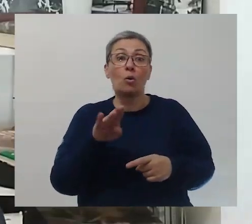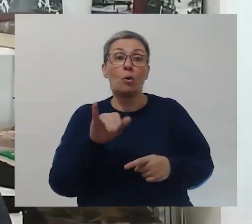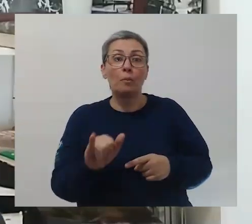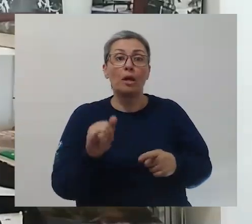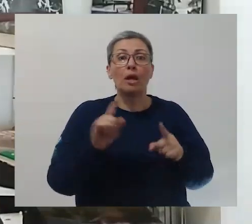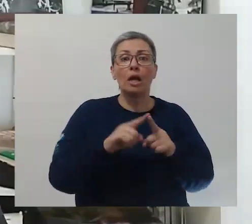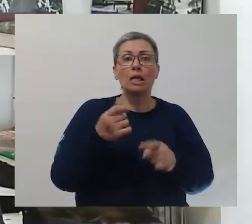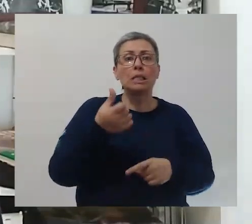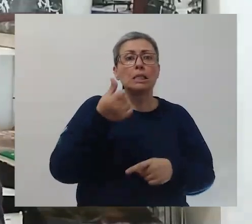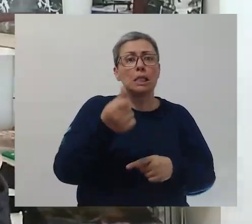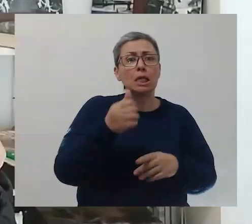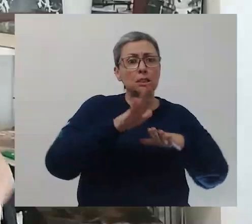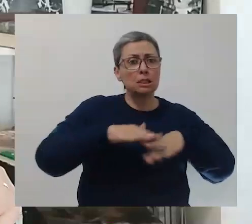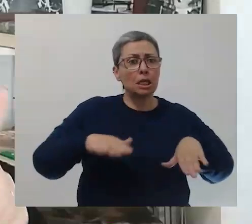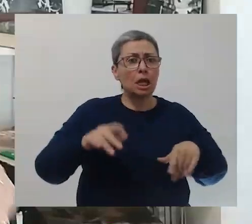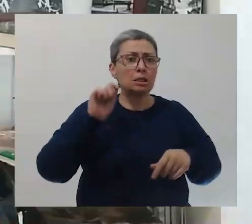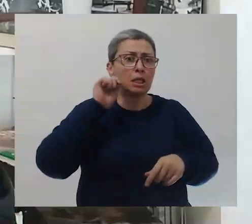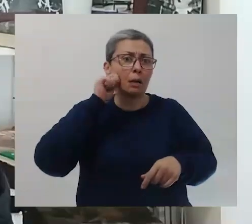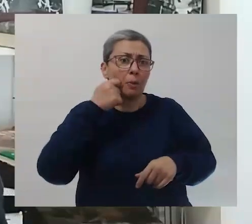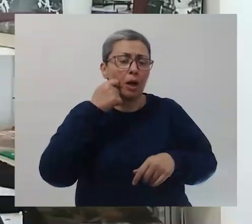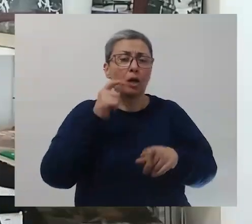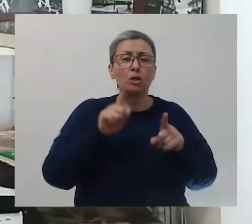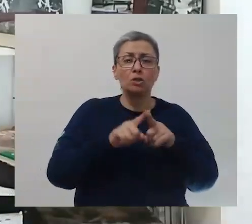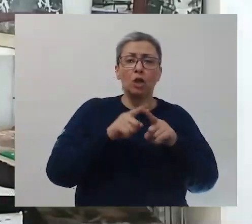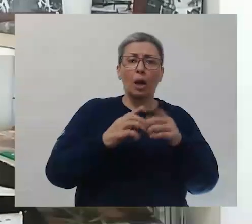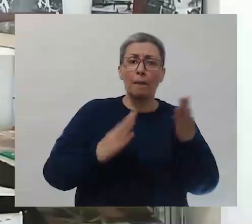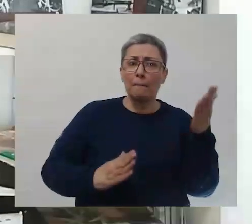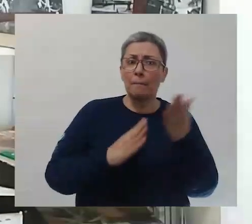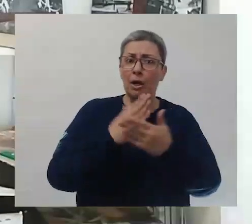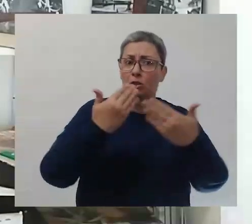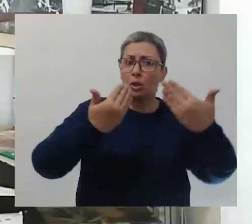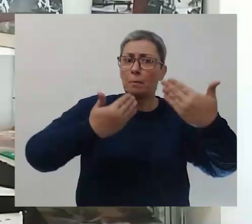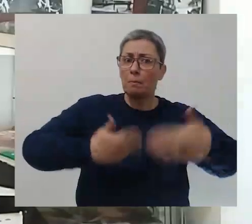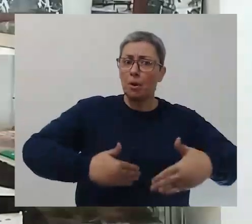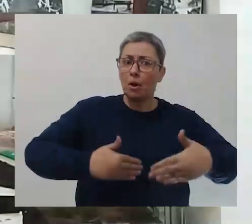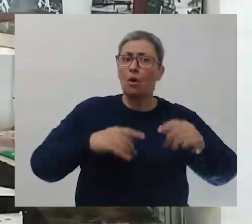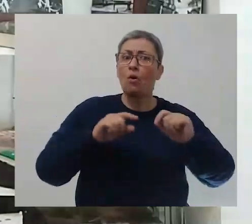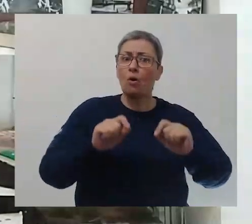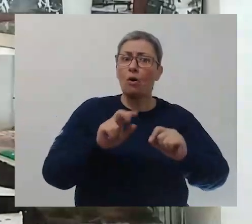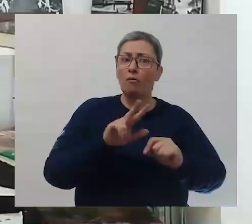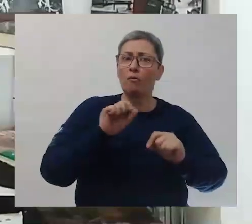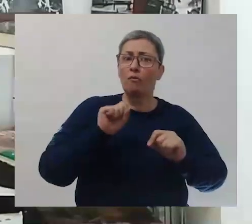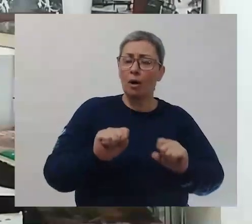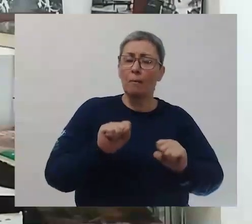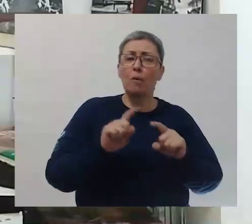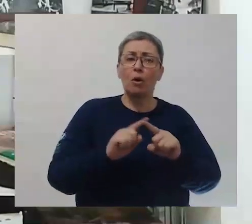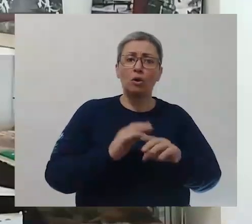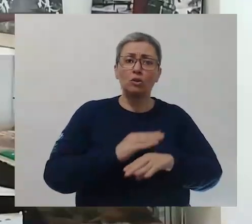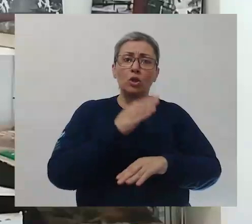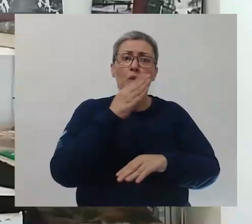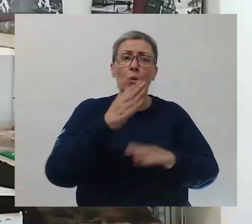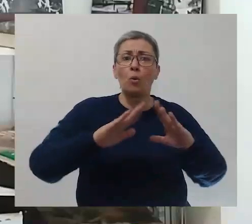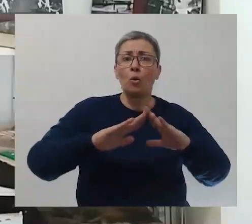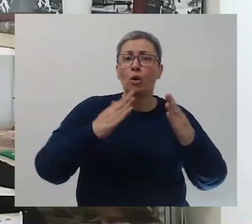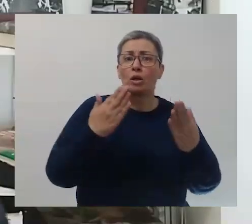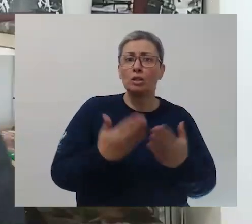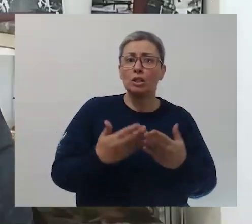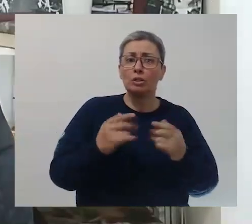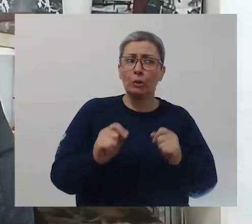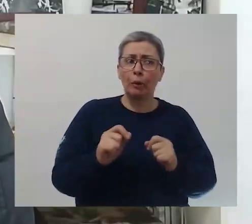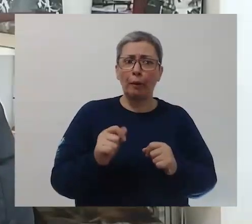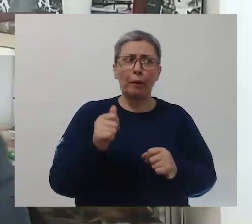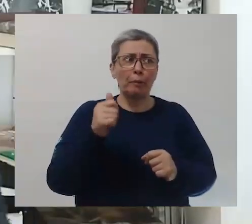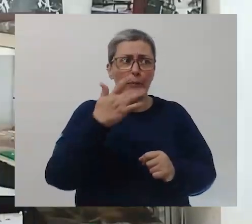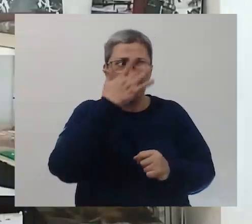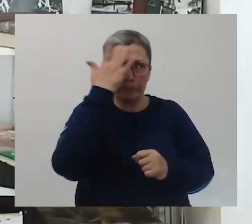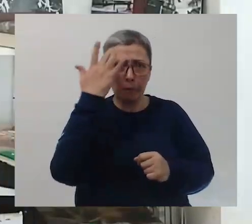uma das 6 crianças negras a passar no teste que determinaria se elas poderiam ir para a escola toda